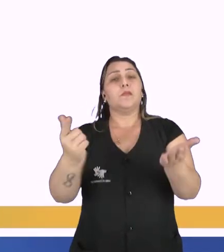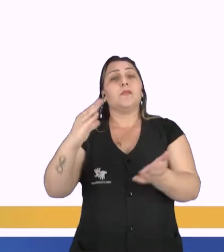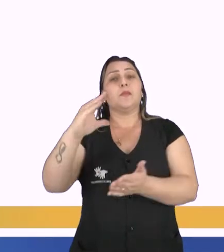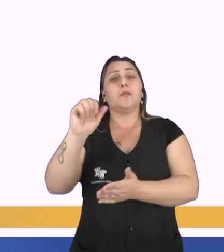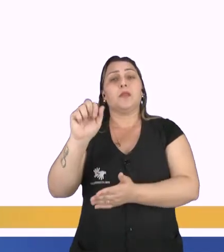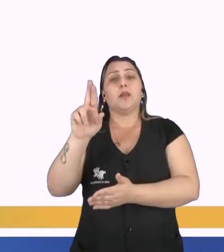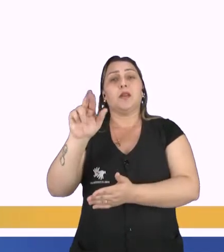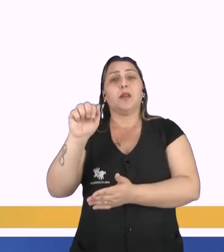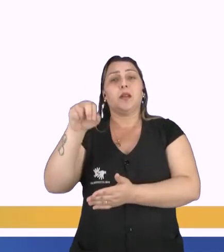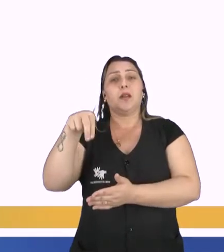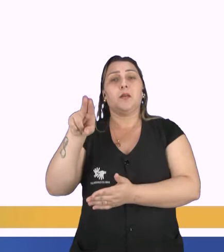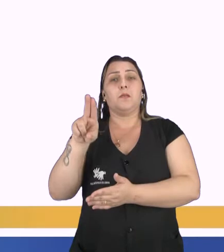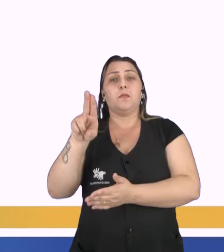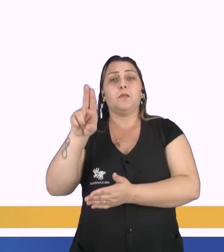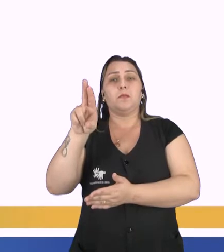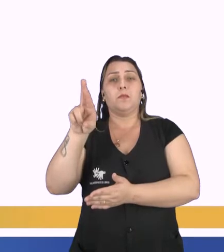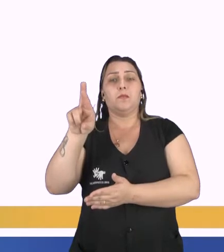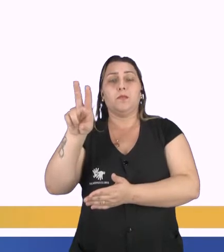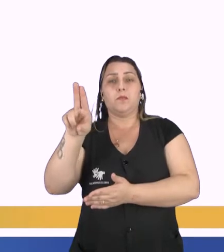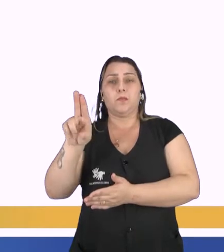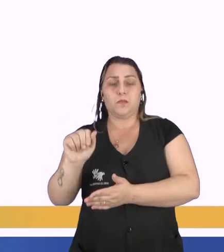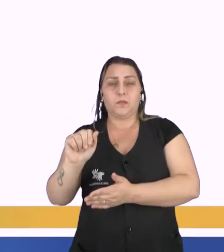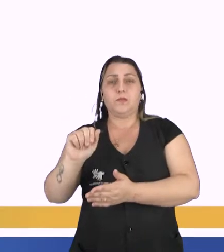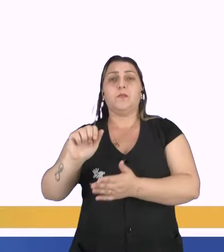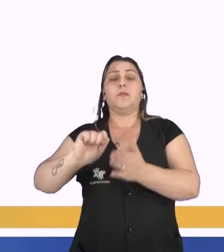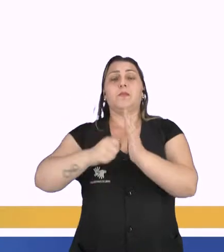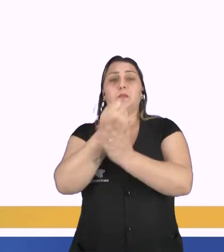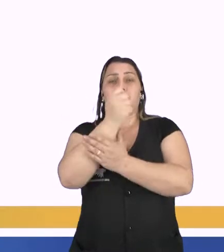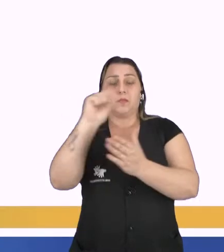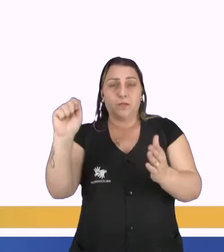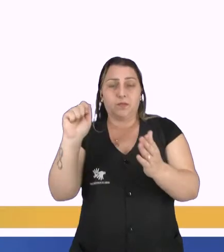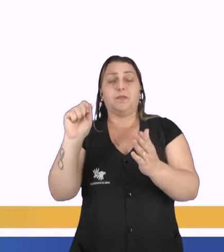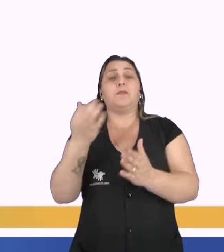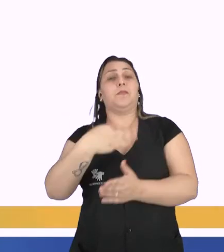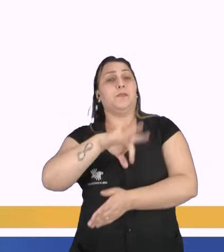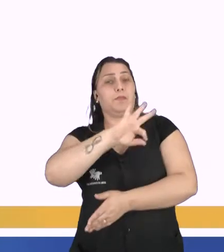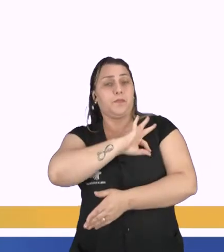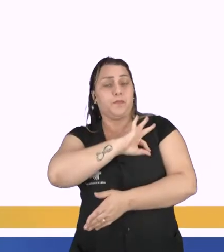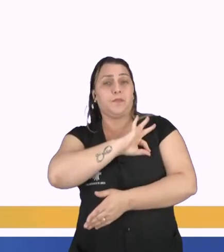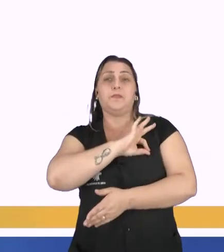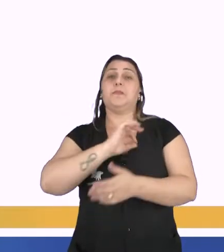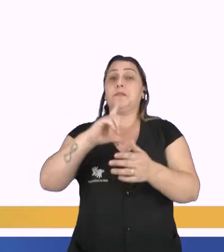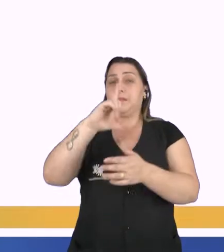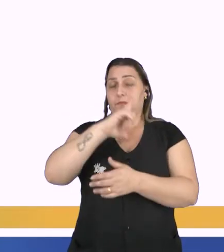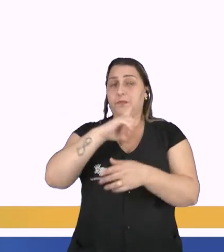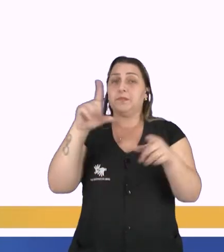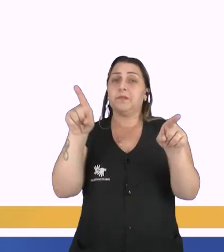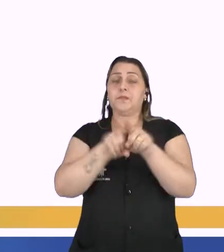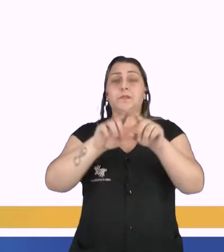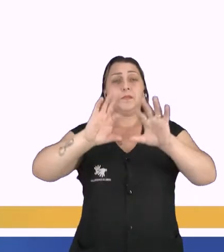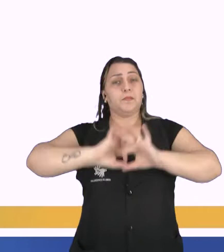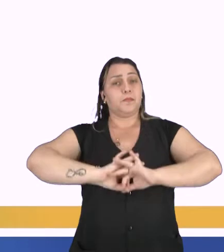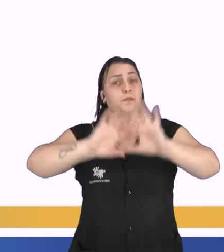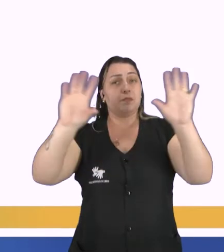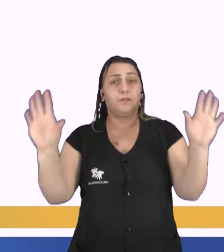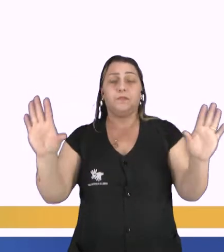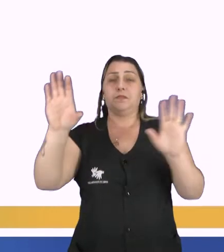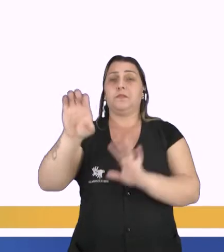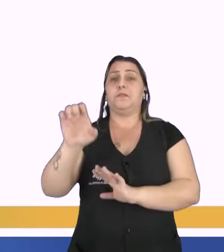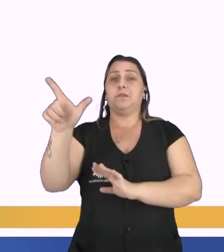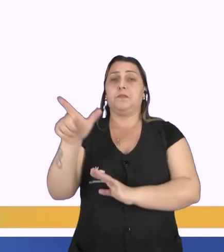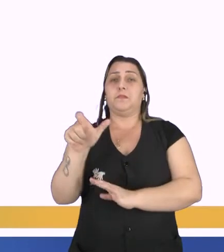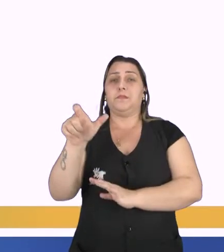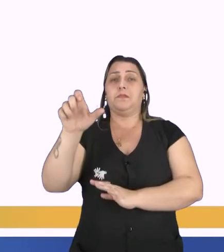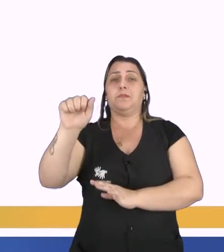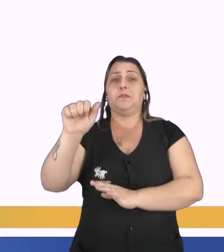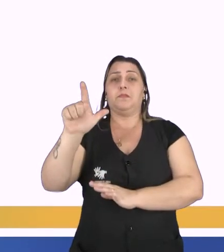e alguma associação também, associações conservadoras e militares. E aí nós vamos ter os liberais exaltados,